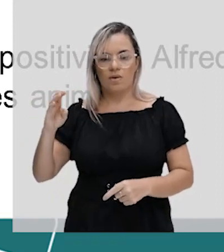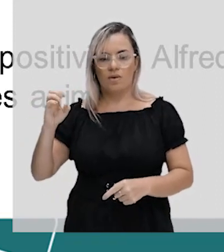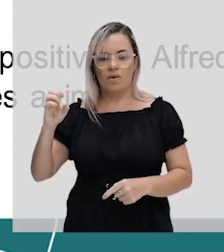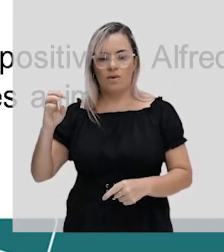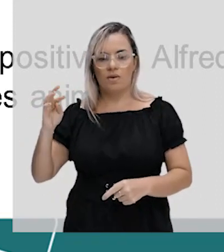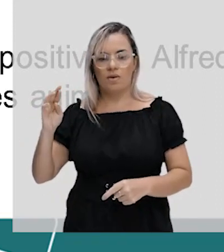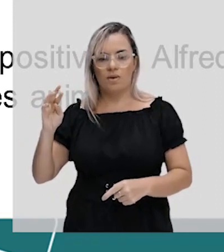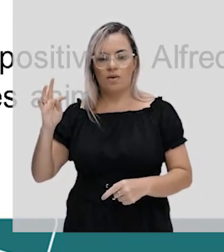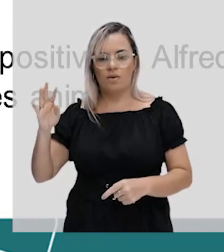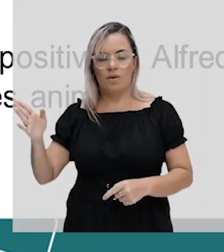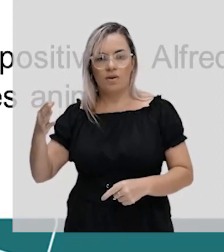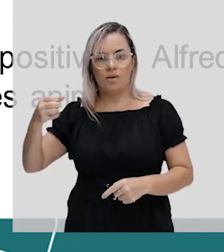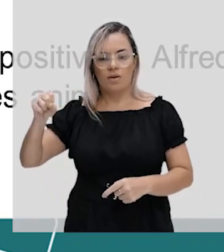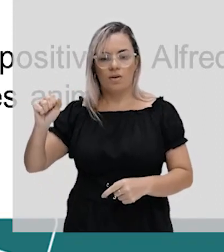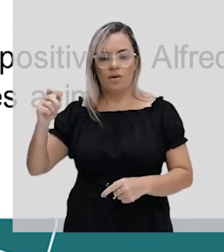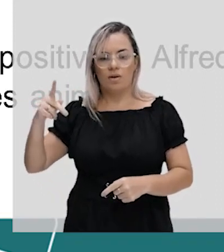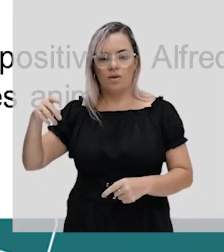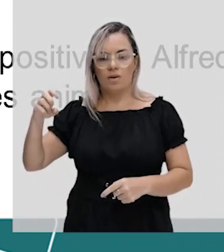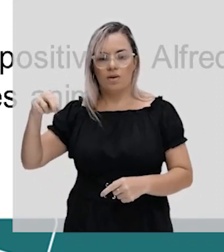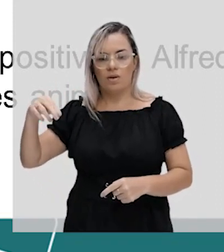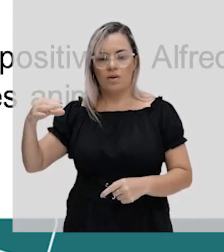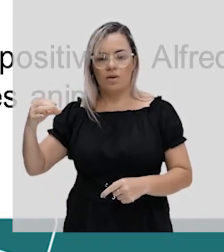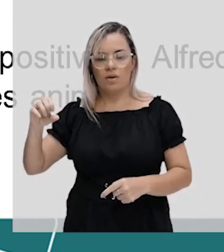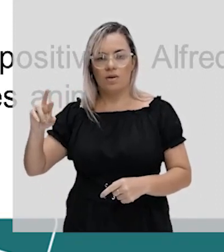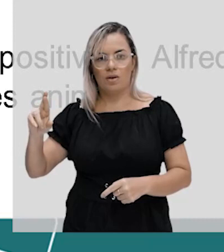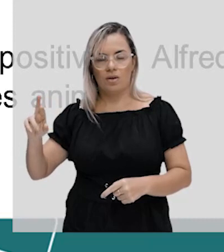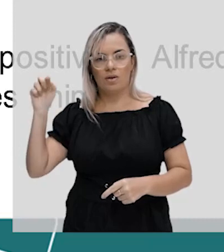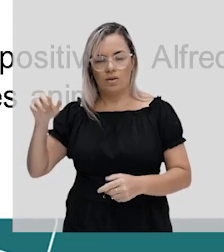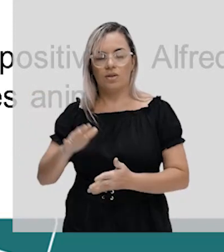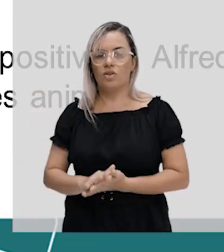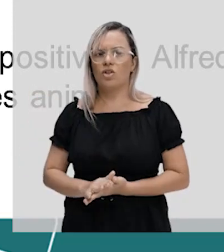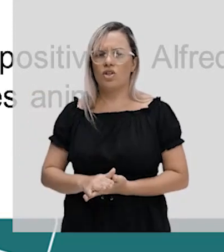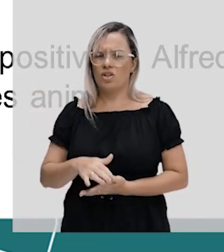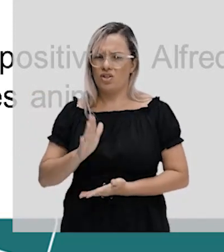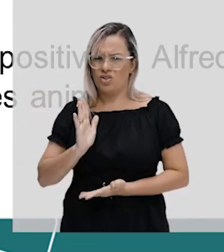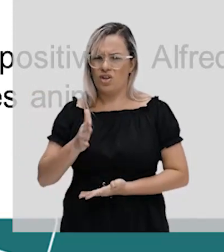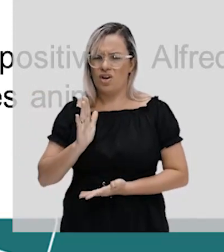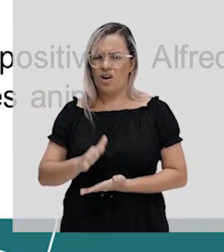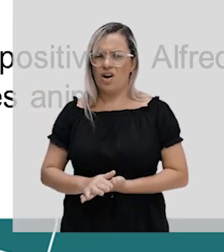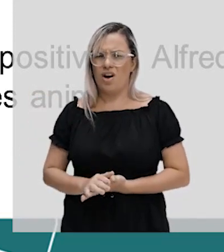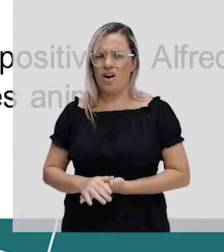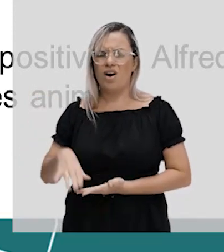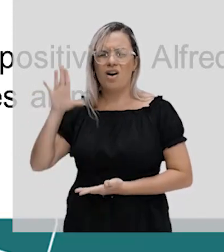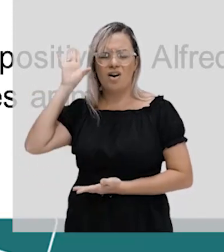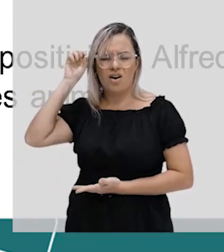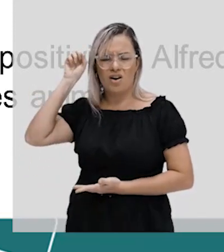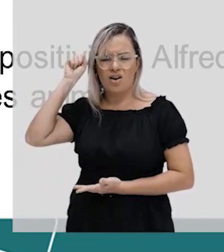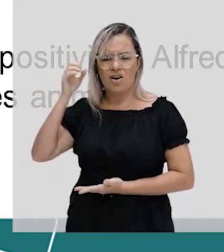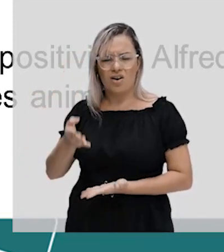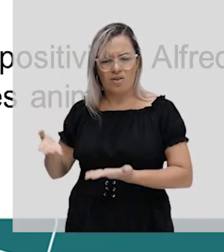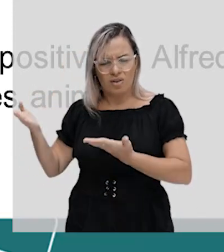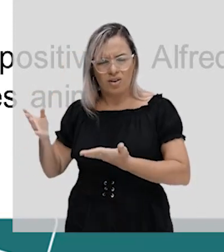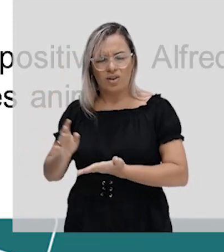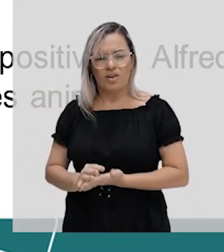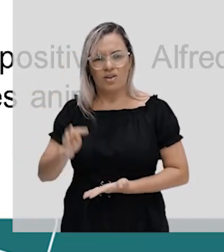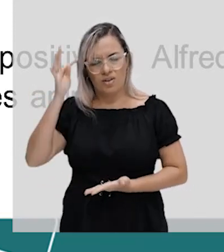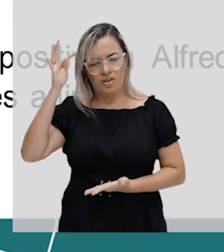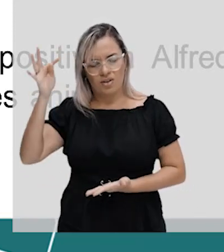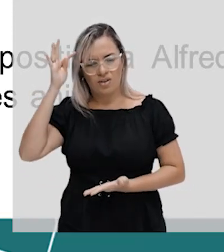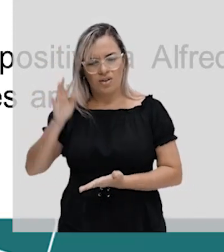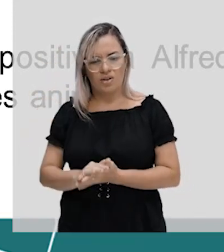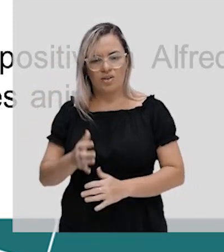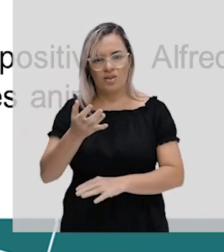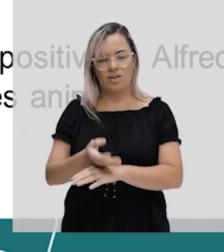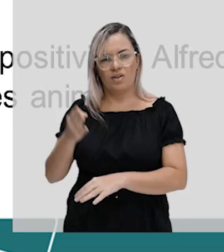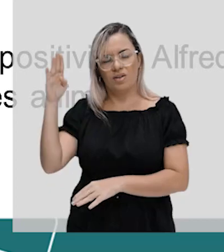Spencer. Você já ouviu falar sobre esse nome também em aulas anteriores. Spencer é um cara da biologia, mas